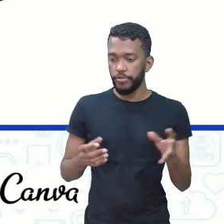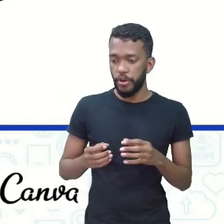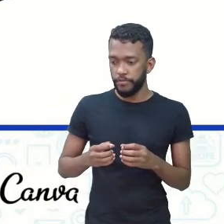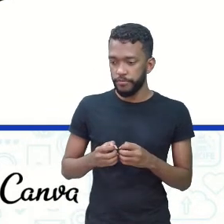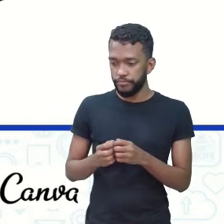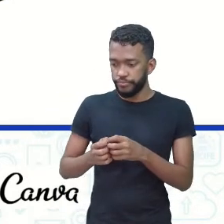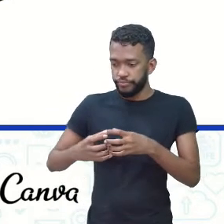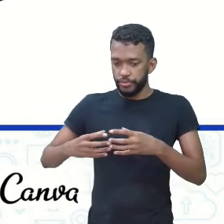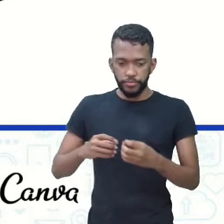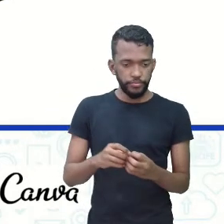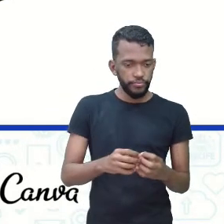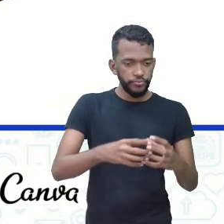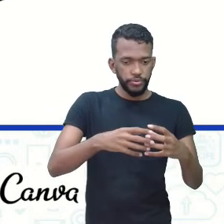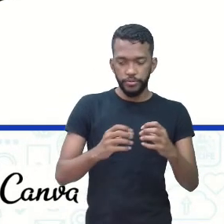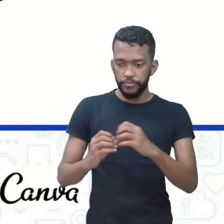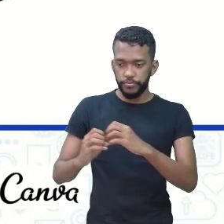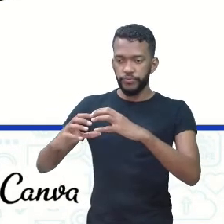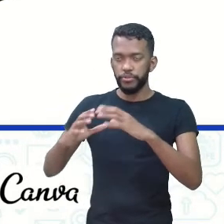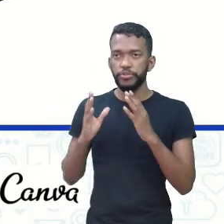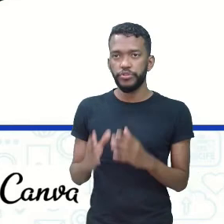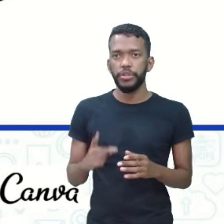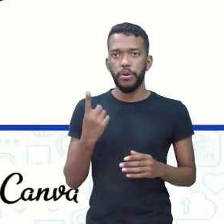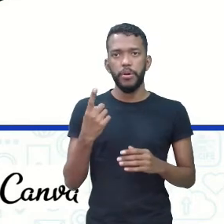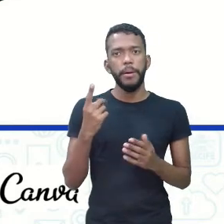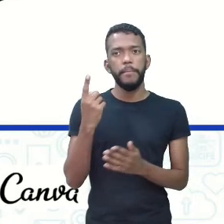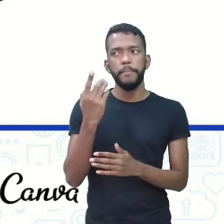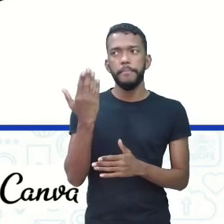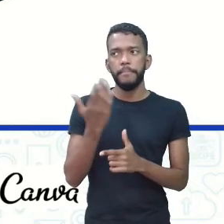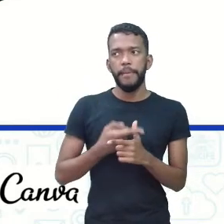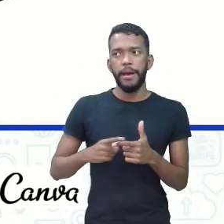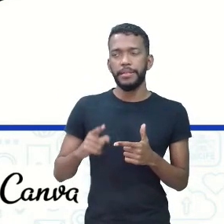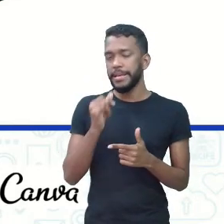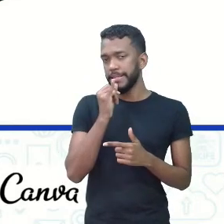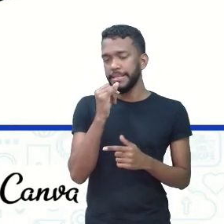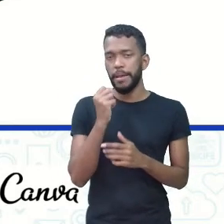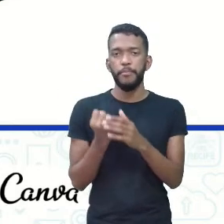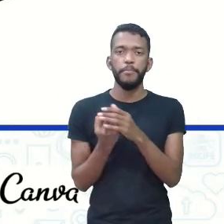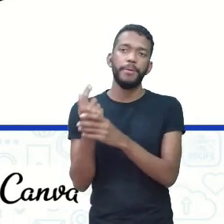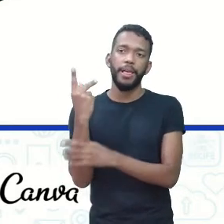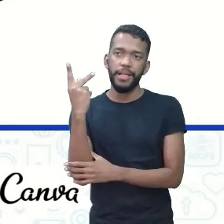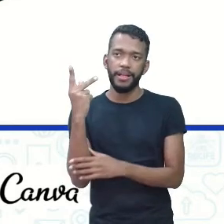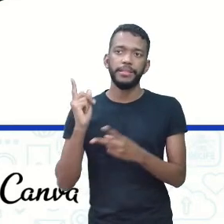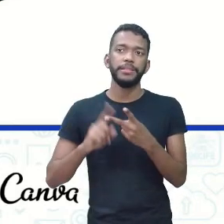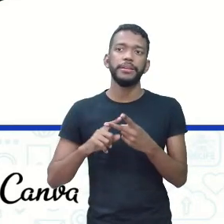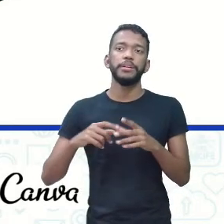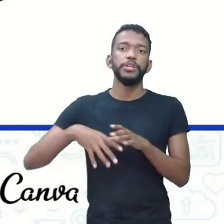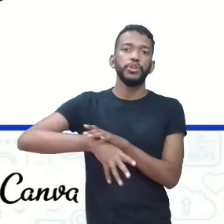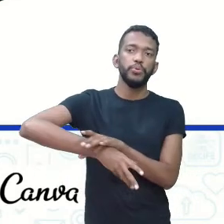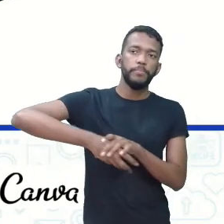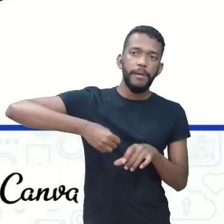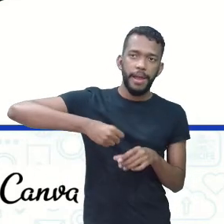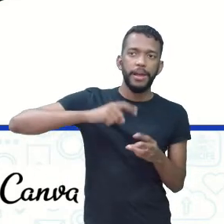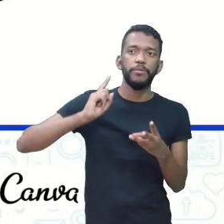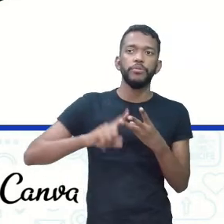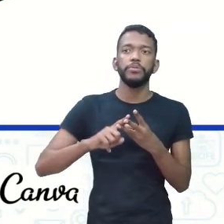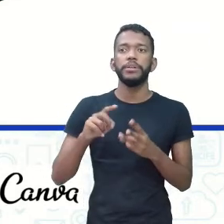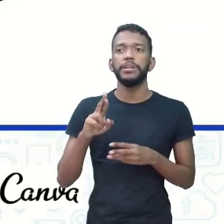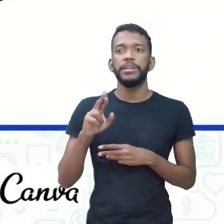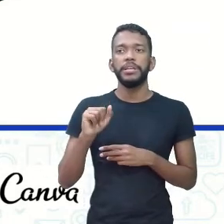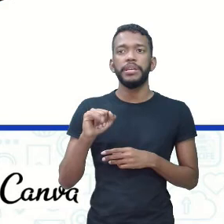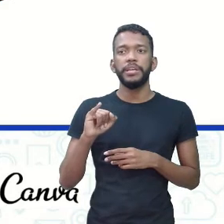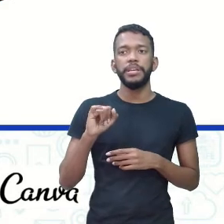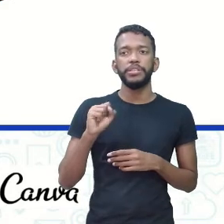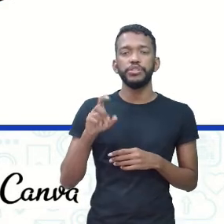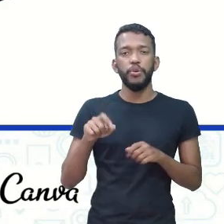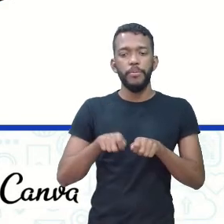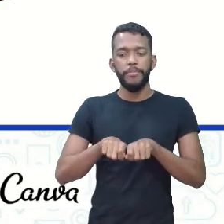organismos a partir de uma parte de outro, como as plantas, os tubérculos e os rizomas.